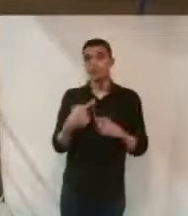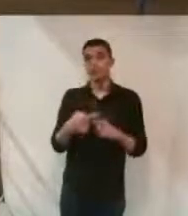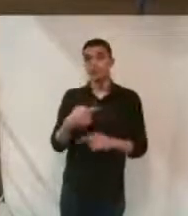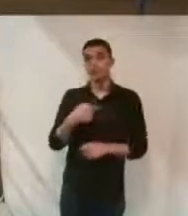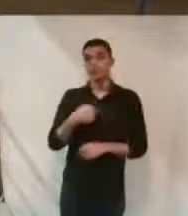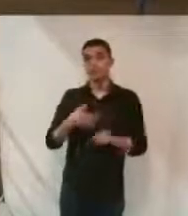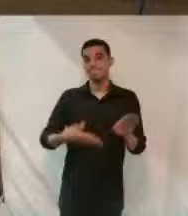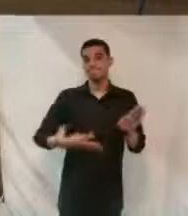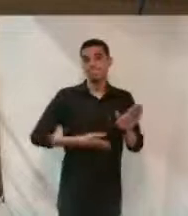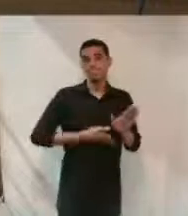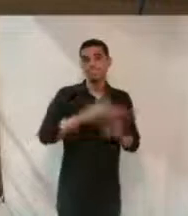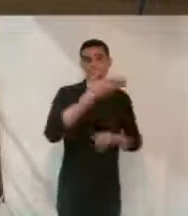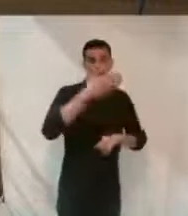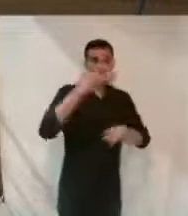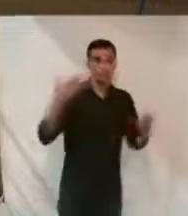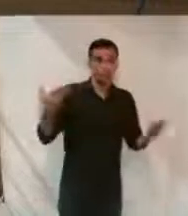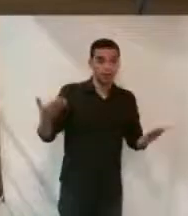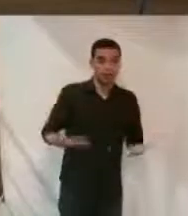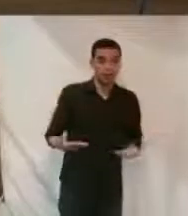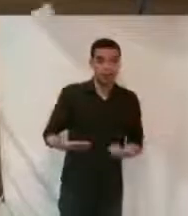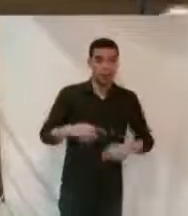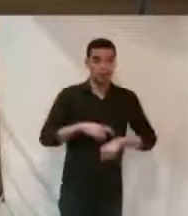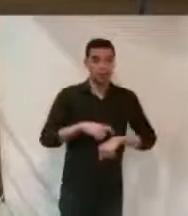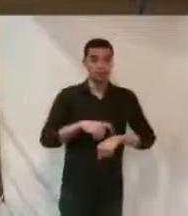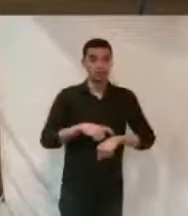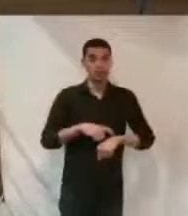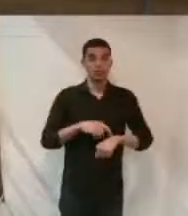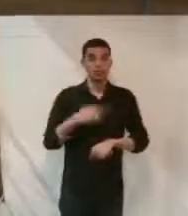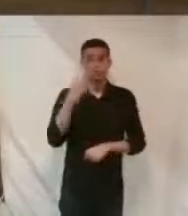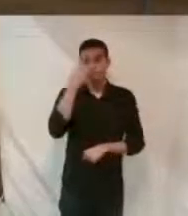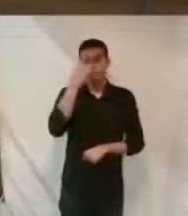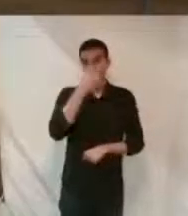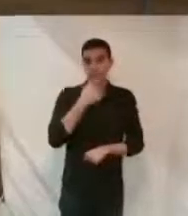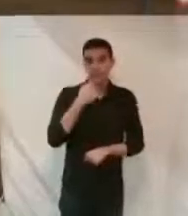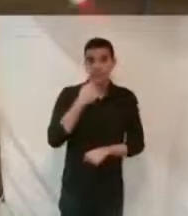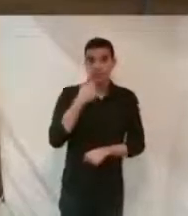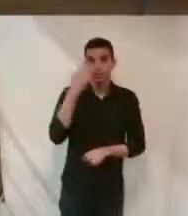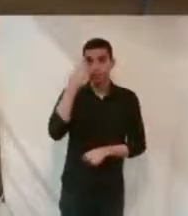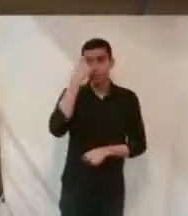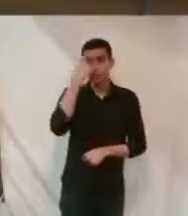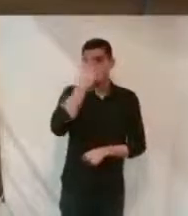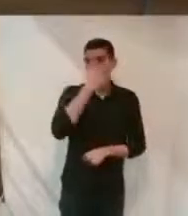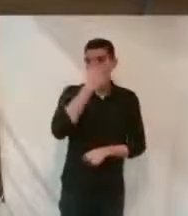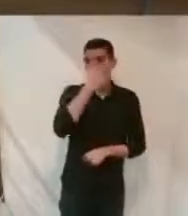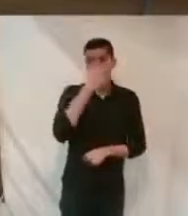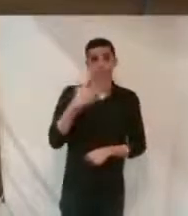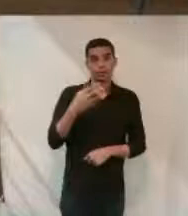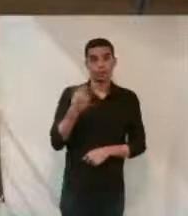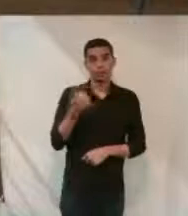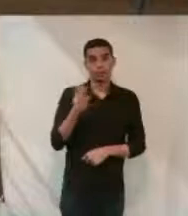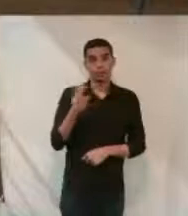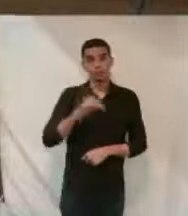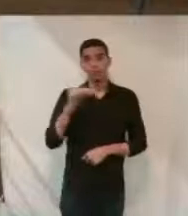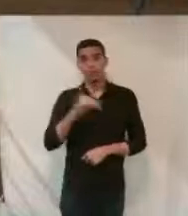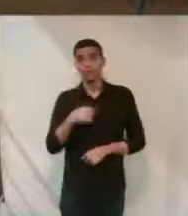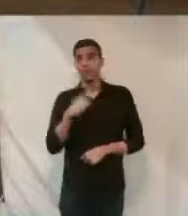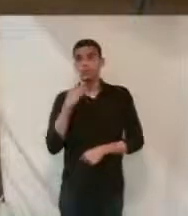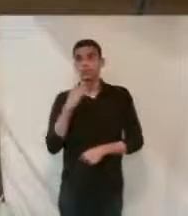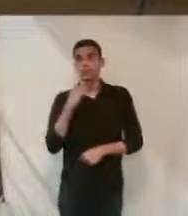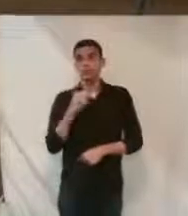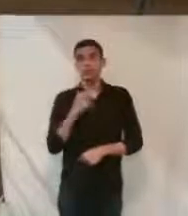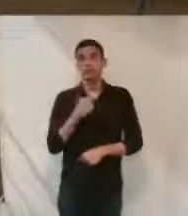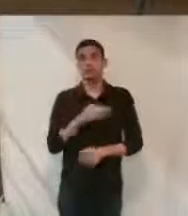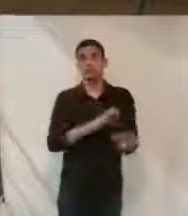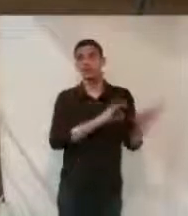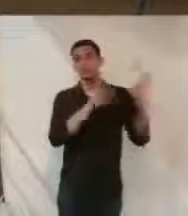uma viagem neste momento, daqui a 30 minutos eu tenho que sair daqui, 15 minutos eu acho, para não poderia acompanhar todos, mas ficarei mais um pouco